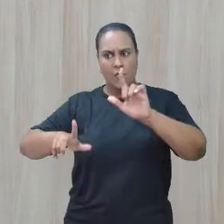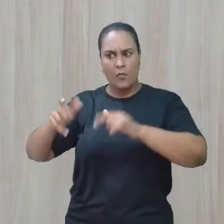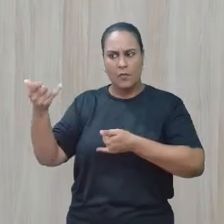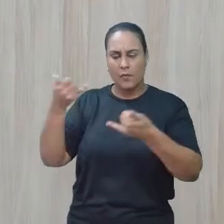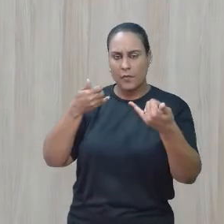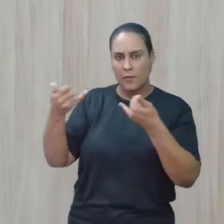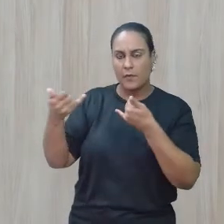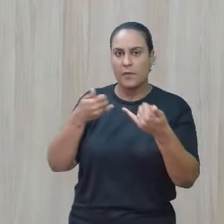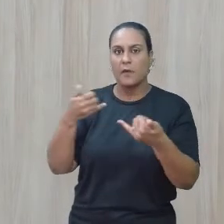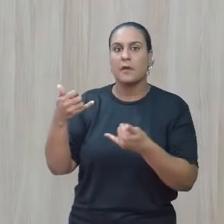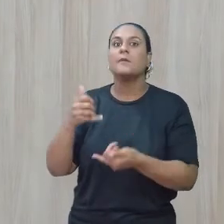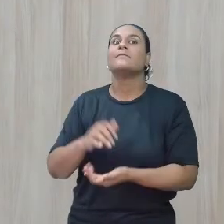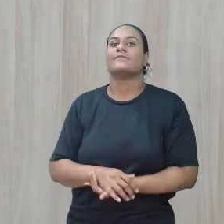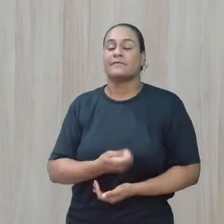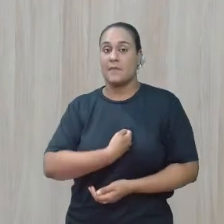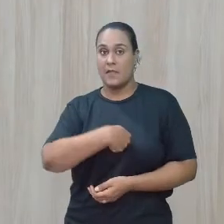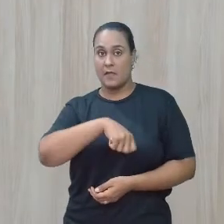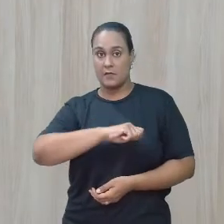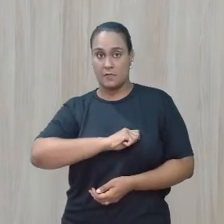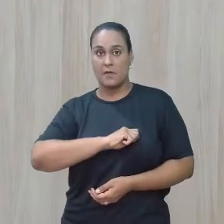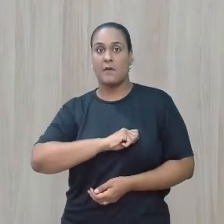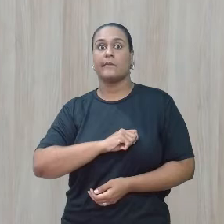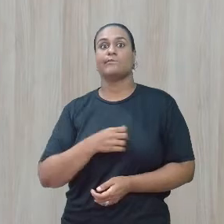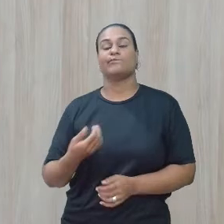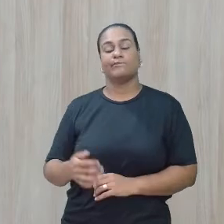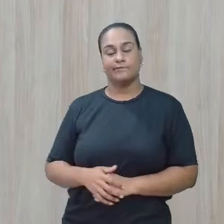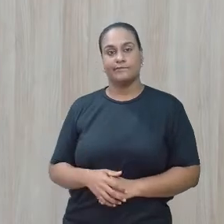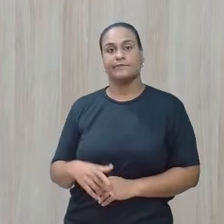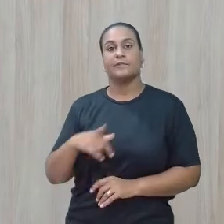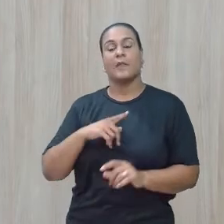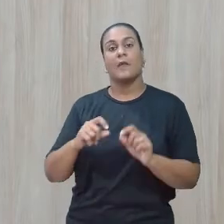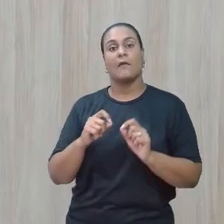lá na Espanha, as Ilhas Canárias,